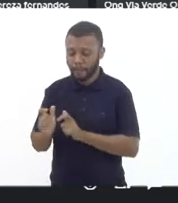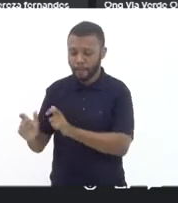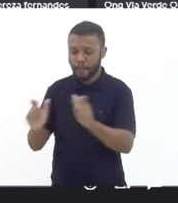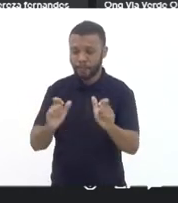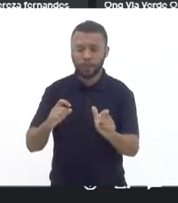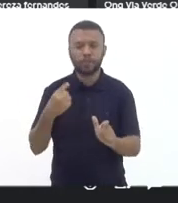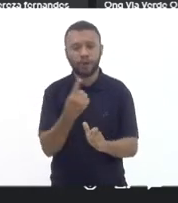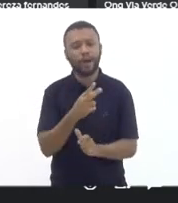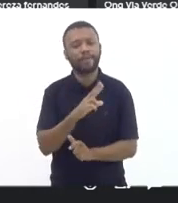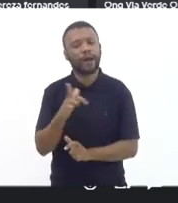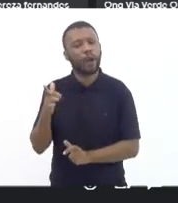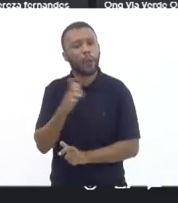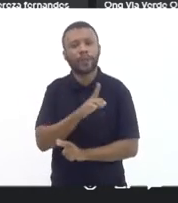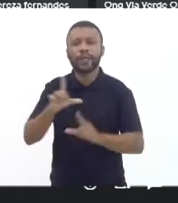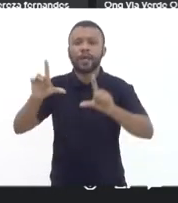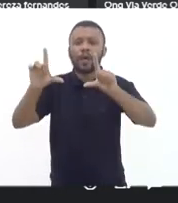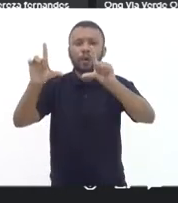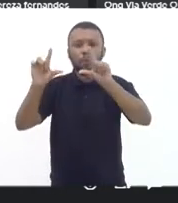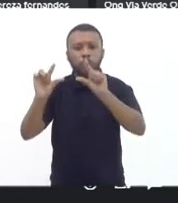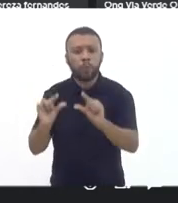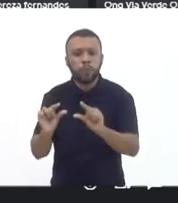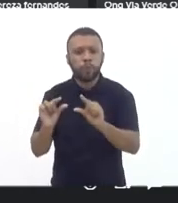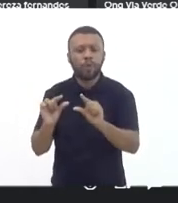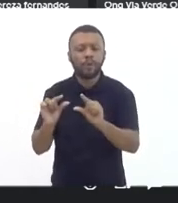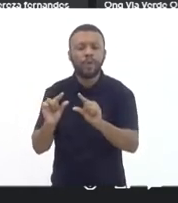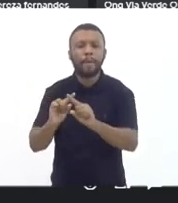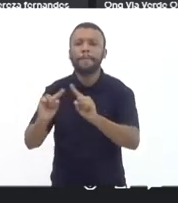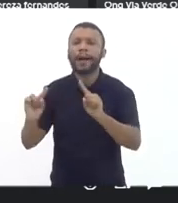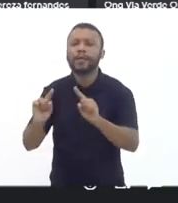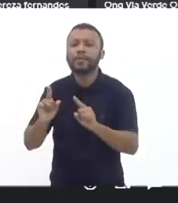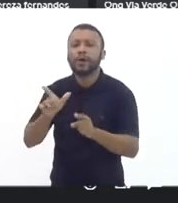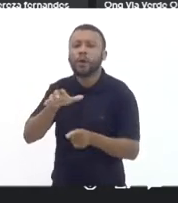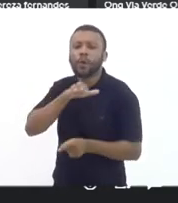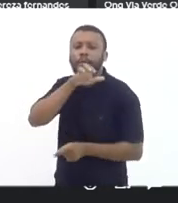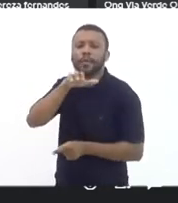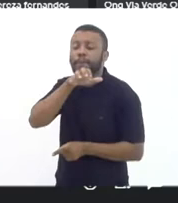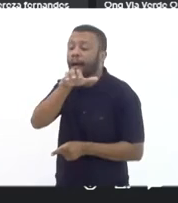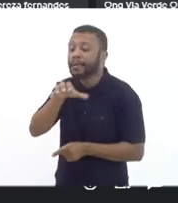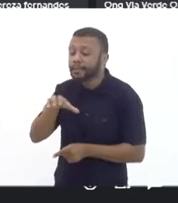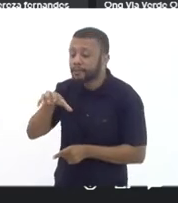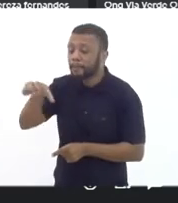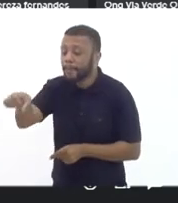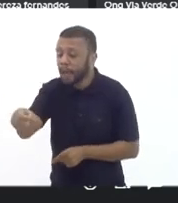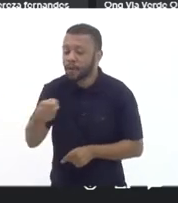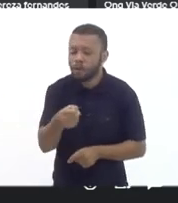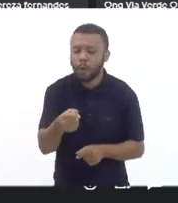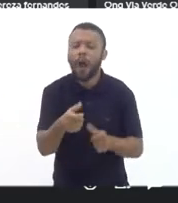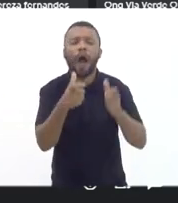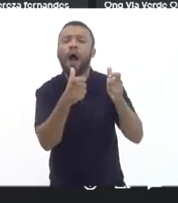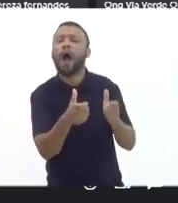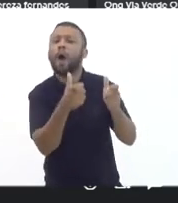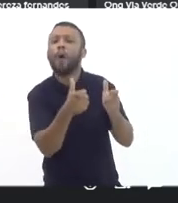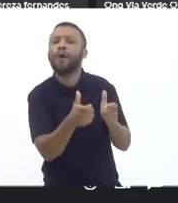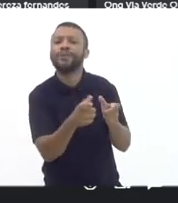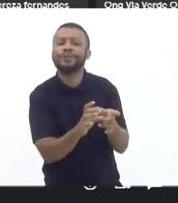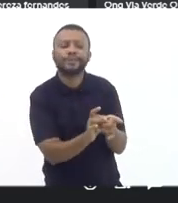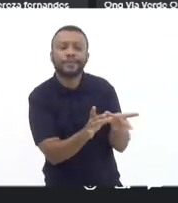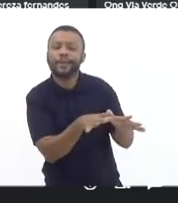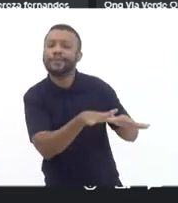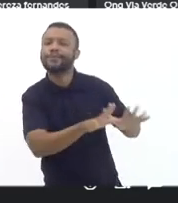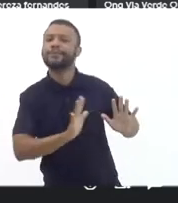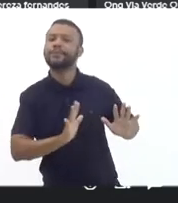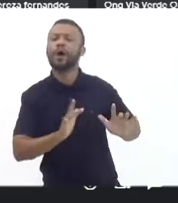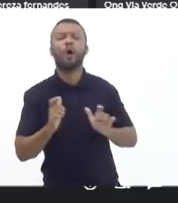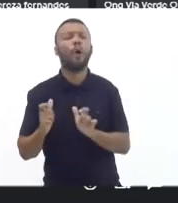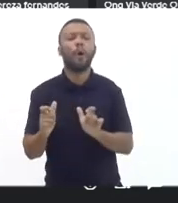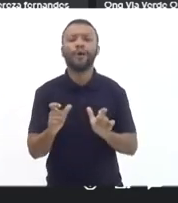única e exclusivamente no aonde ficam os animais apreendidos. E aí talvez um outro convênio que eu defendo